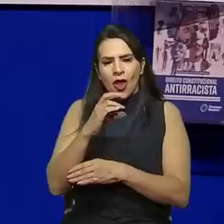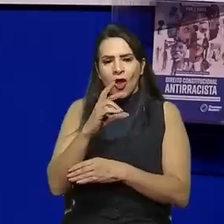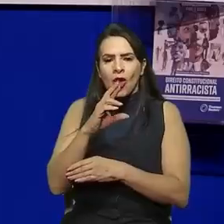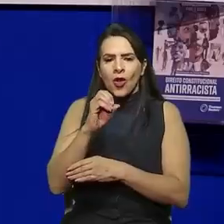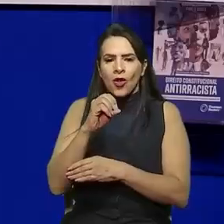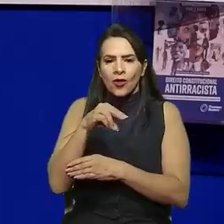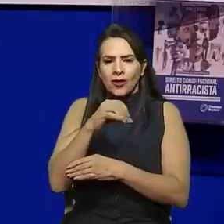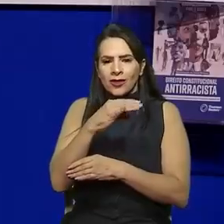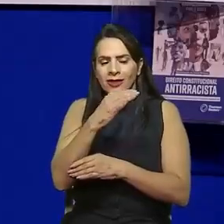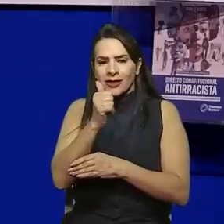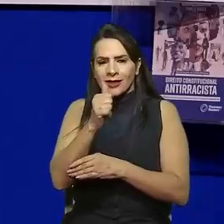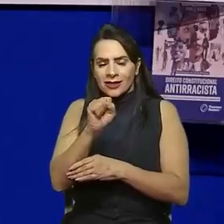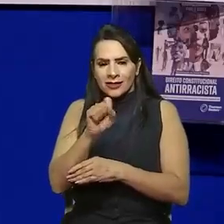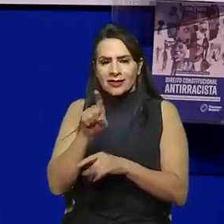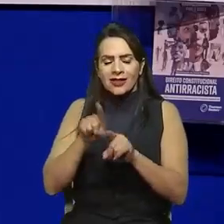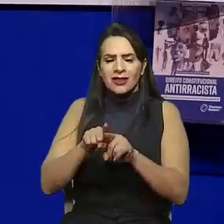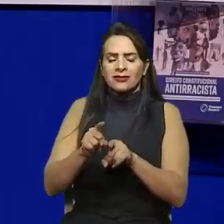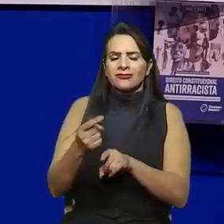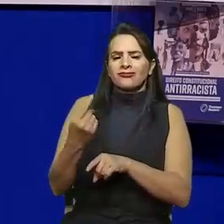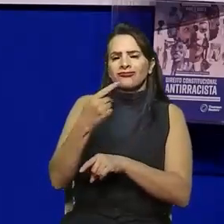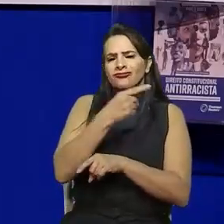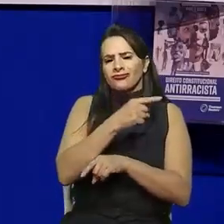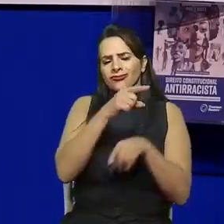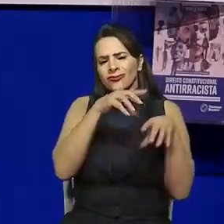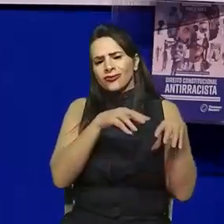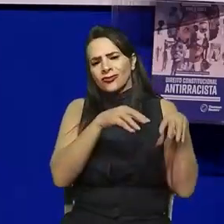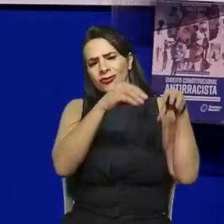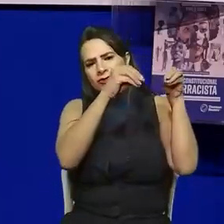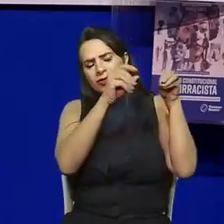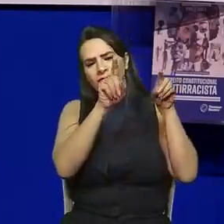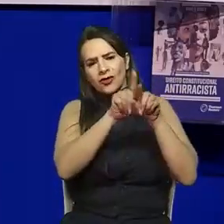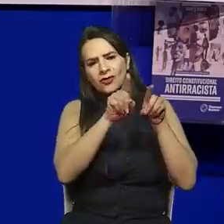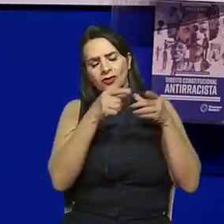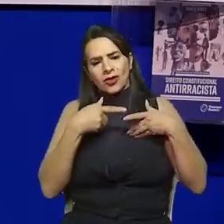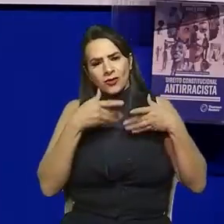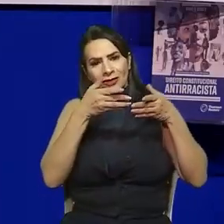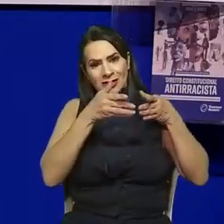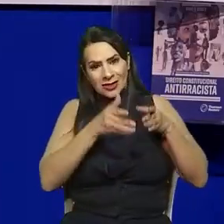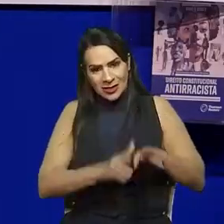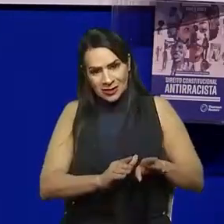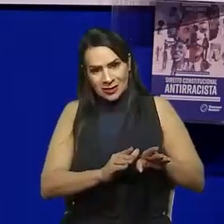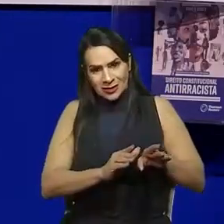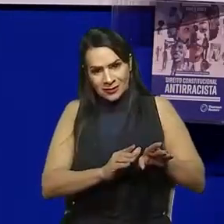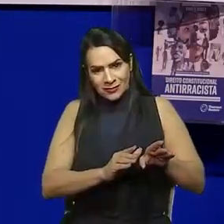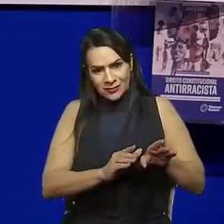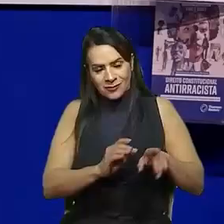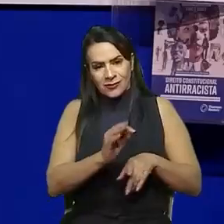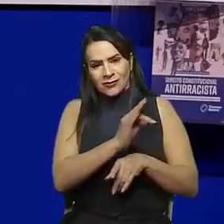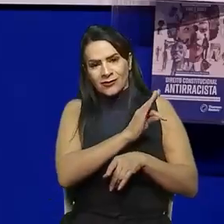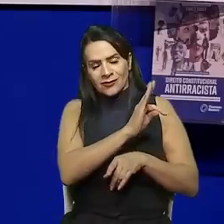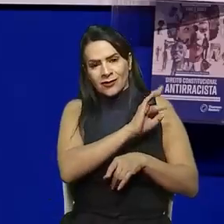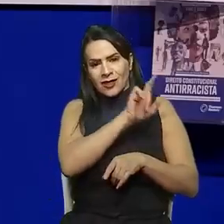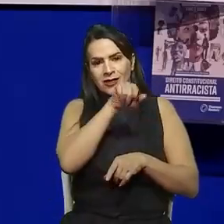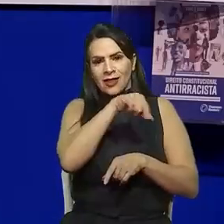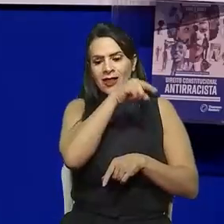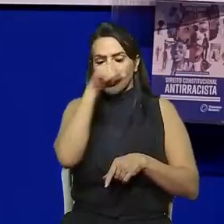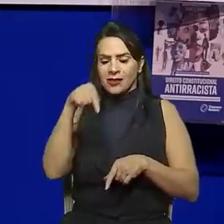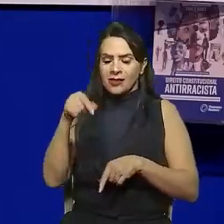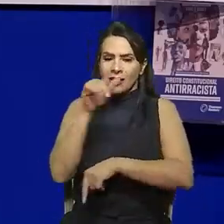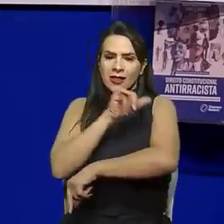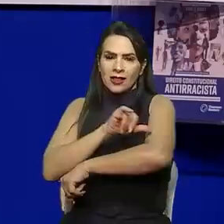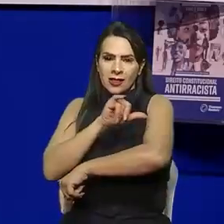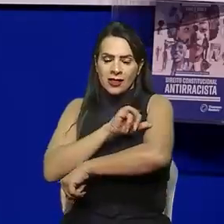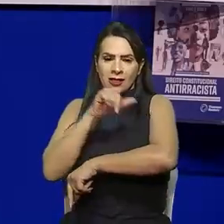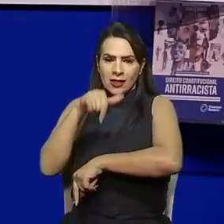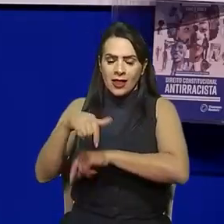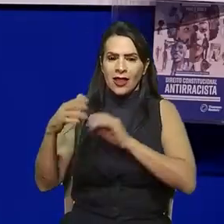de Dobříž, na Tchecoslováquia, onde eu nasci, até Rio de Janeiro, Rodolfo